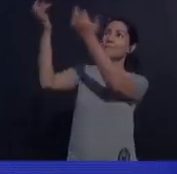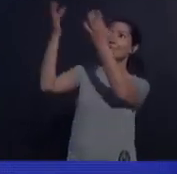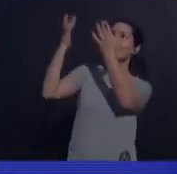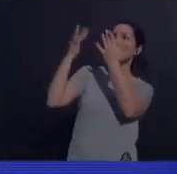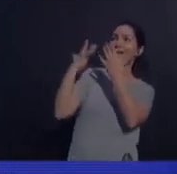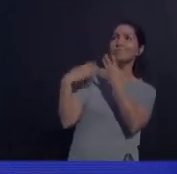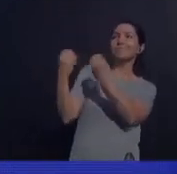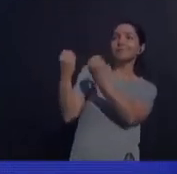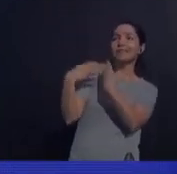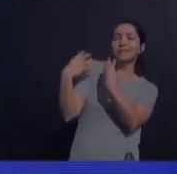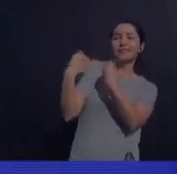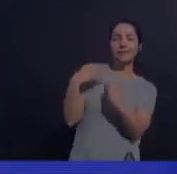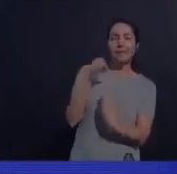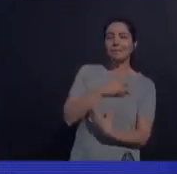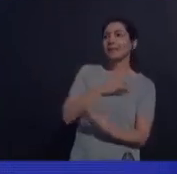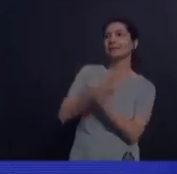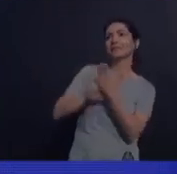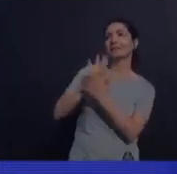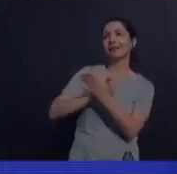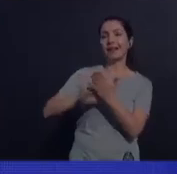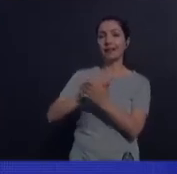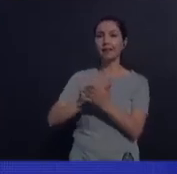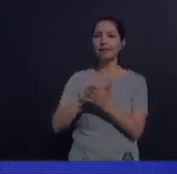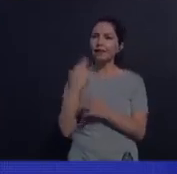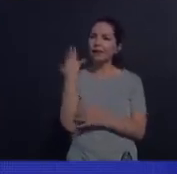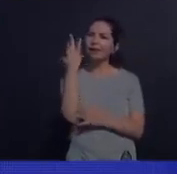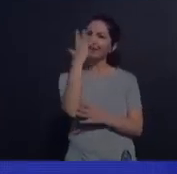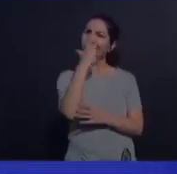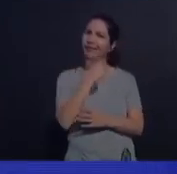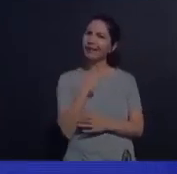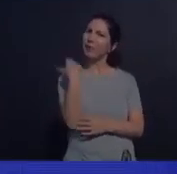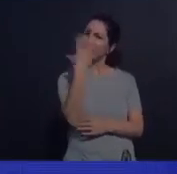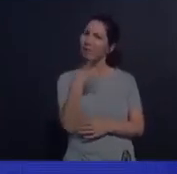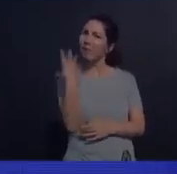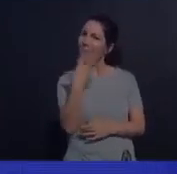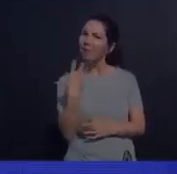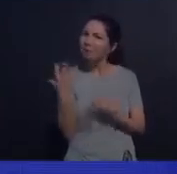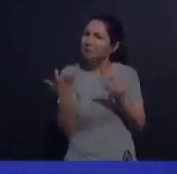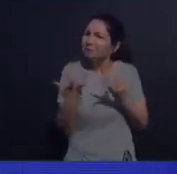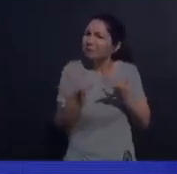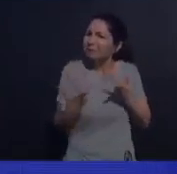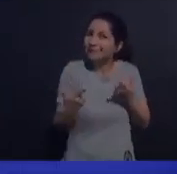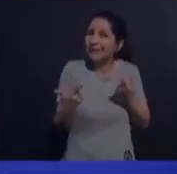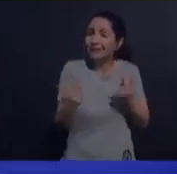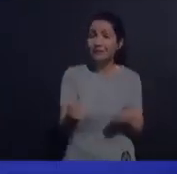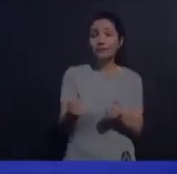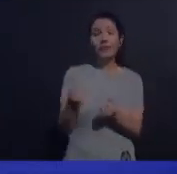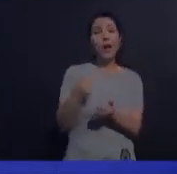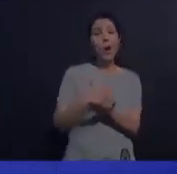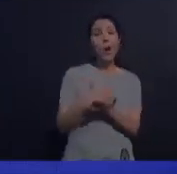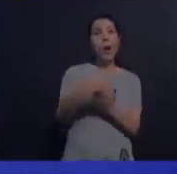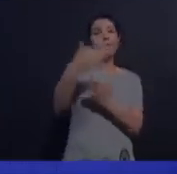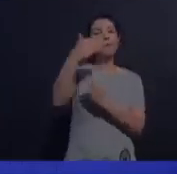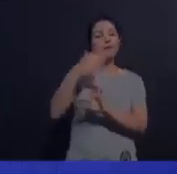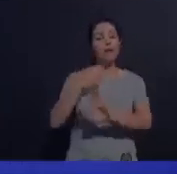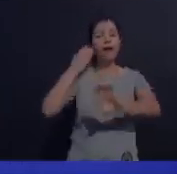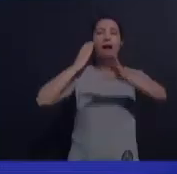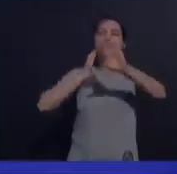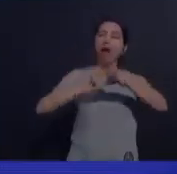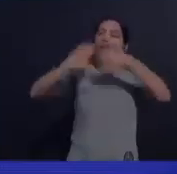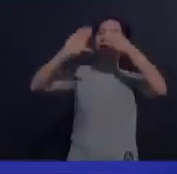a não temer gente é lindo demais essa música é maravilhosa e eu comecei a cantar no meu espírito